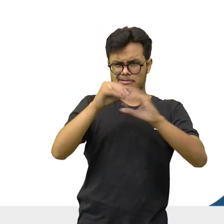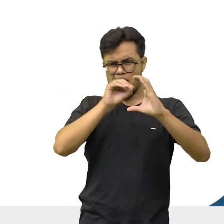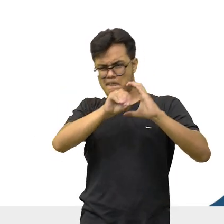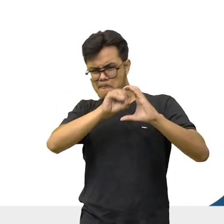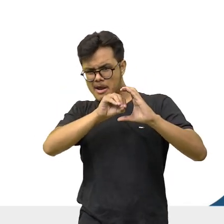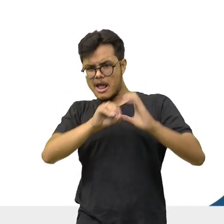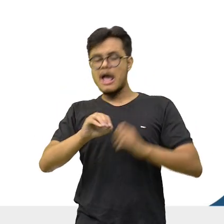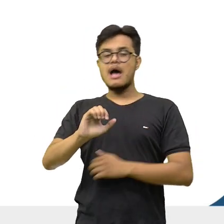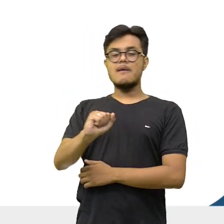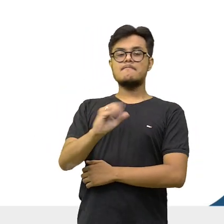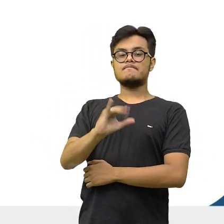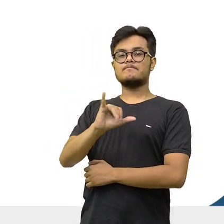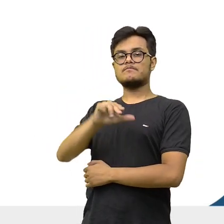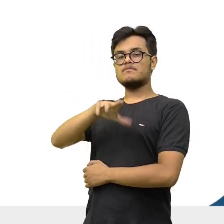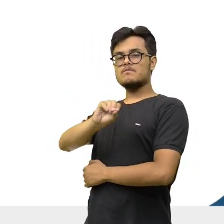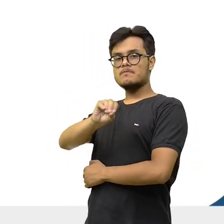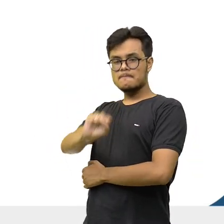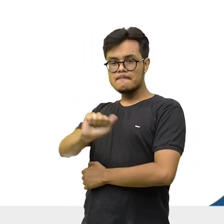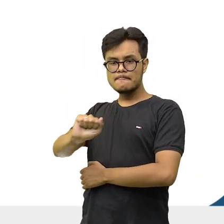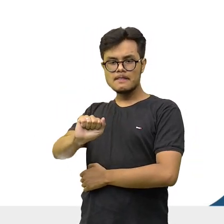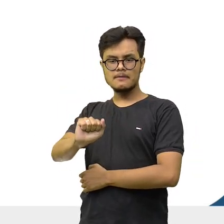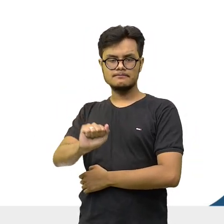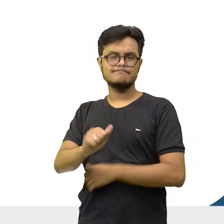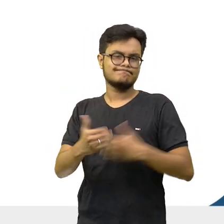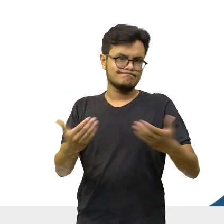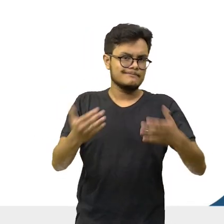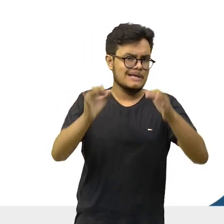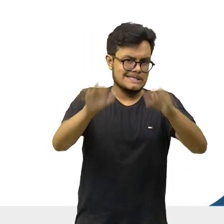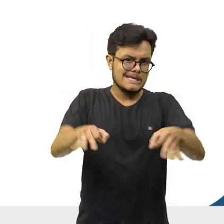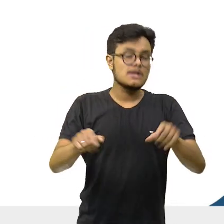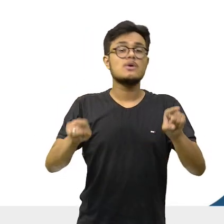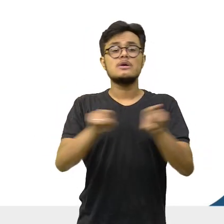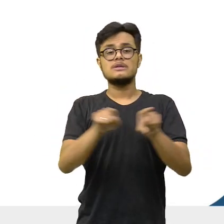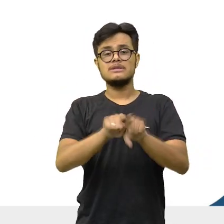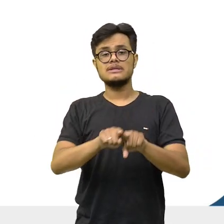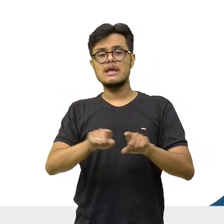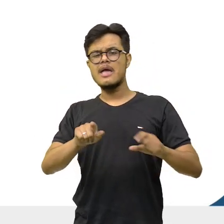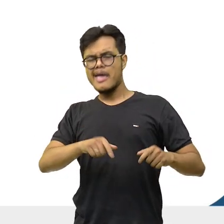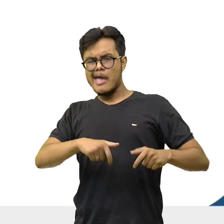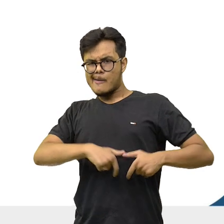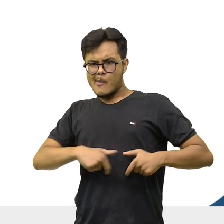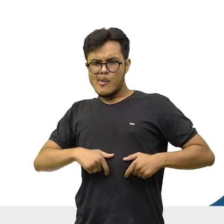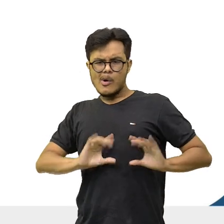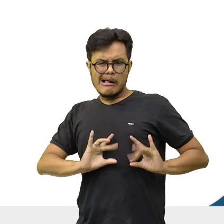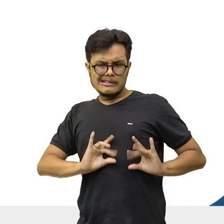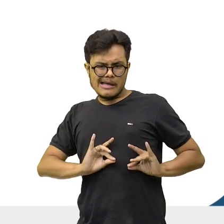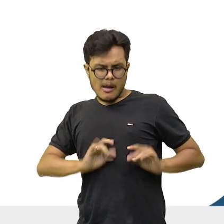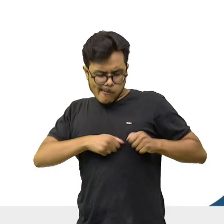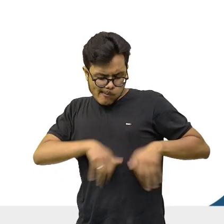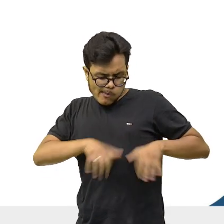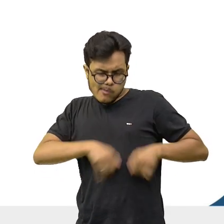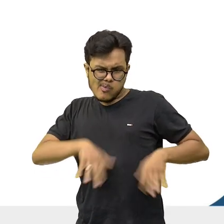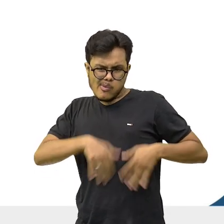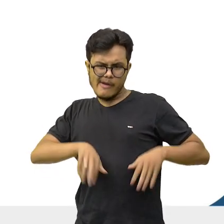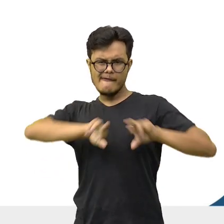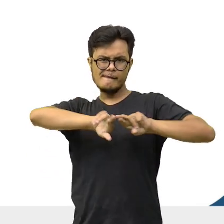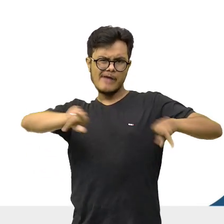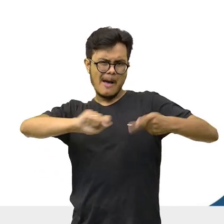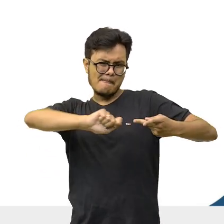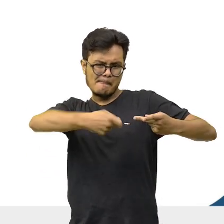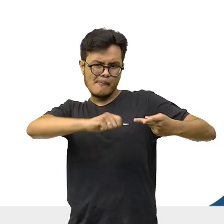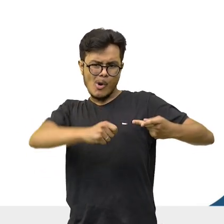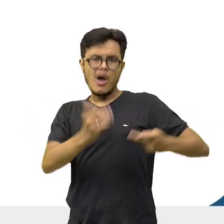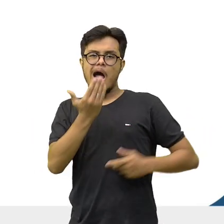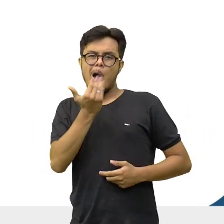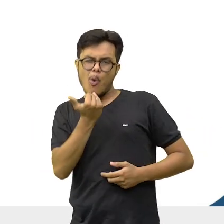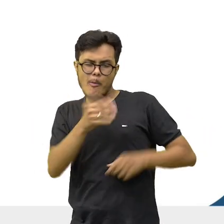que vão produzir o chamado suco pancreático, que é dotado aí de um mix de enzimas digestivas